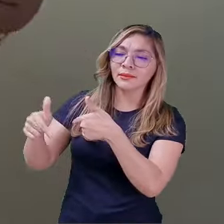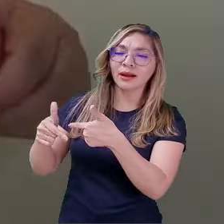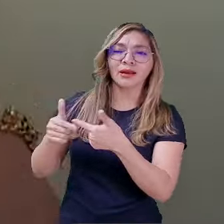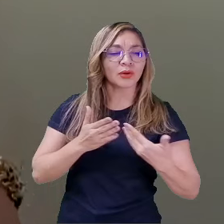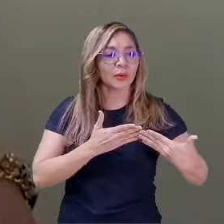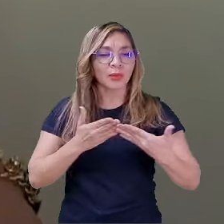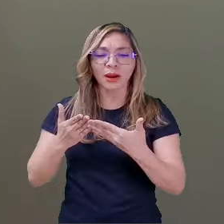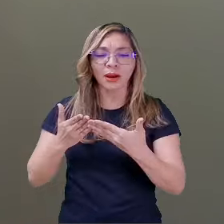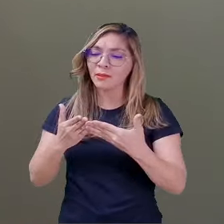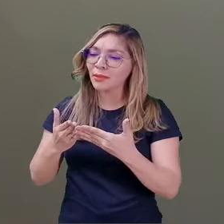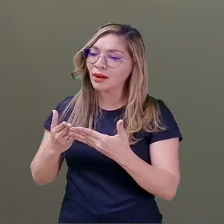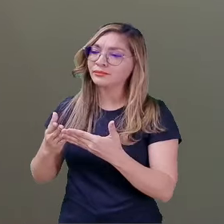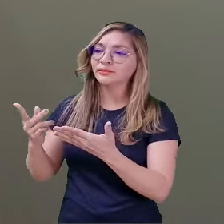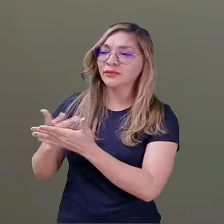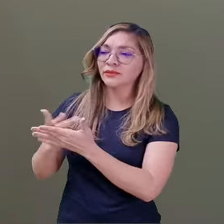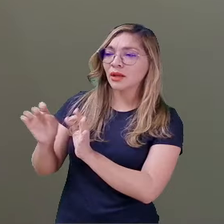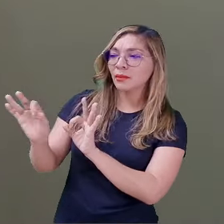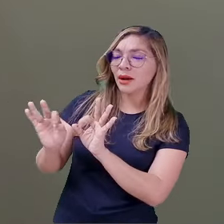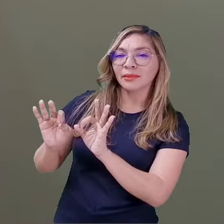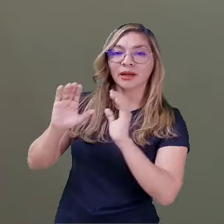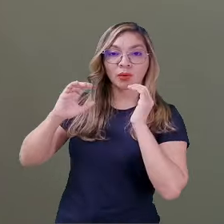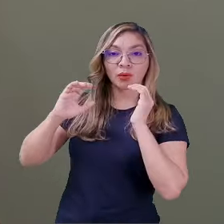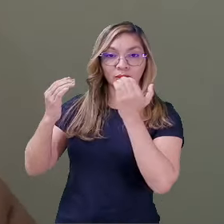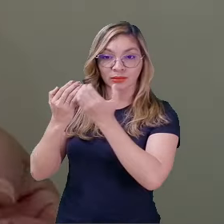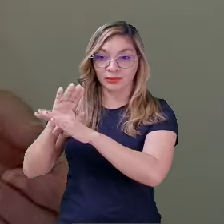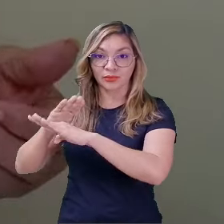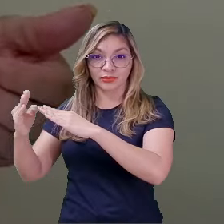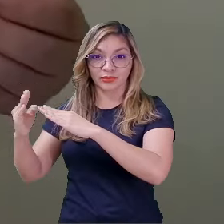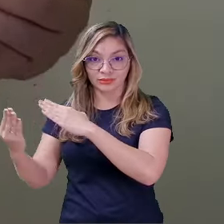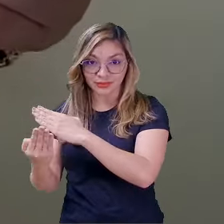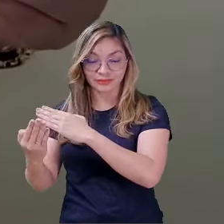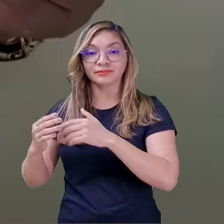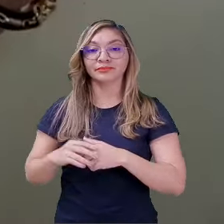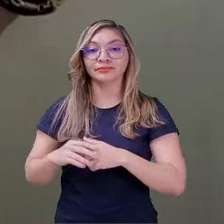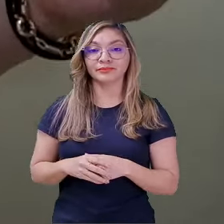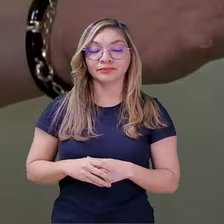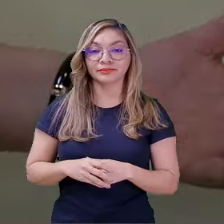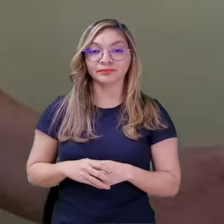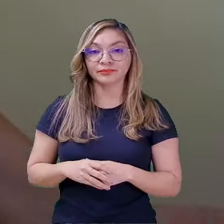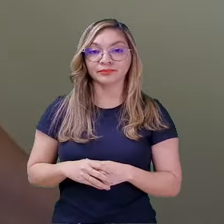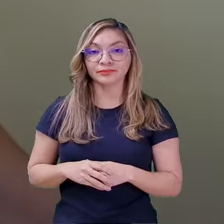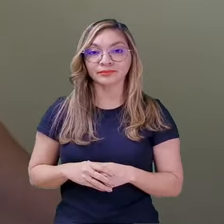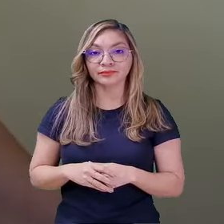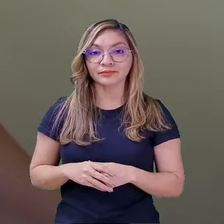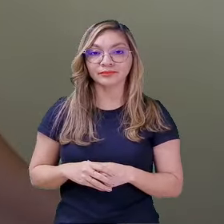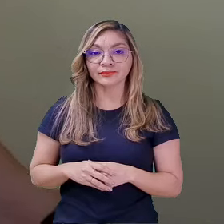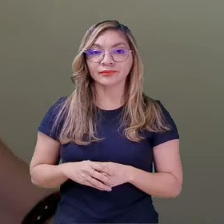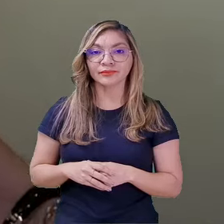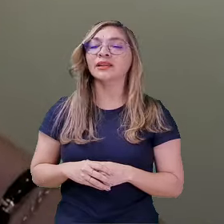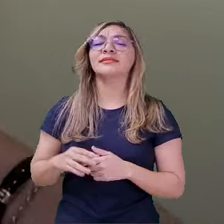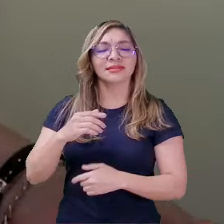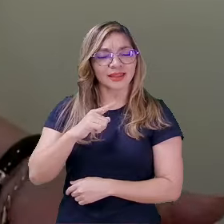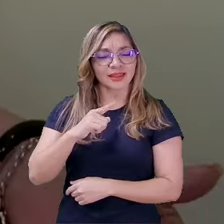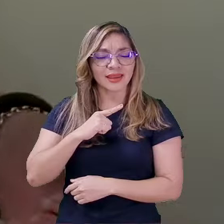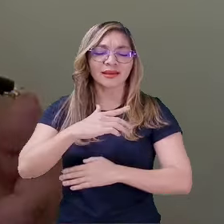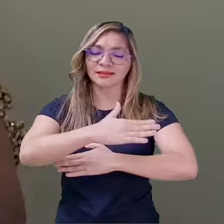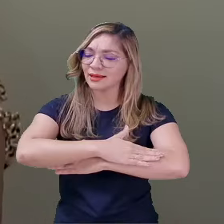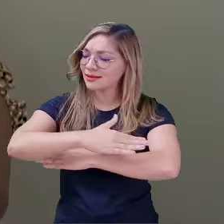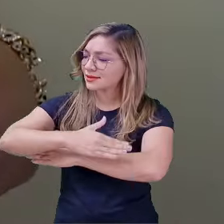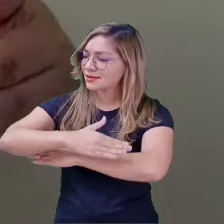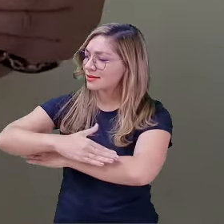aqui na comunidade do Bailique, e com muitas salas, né, claro